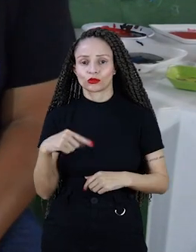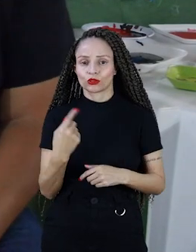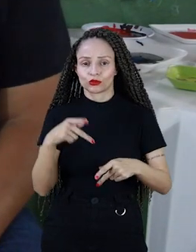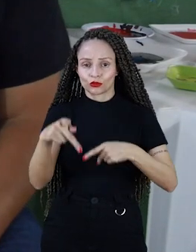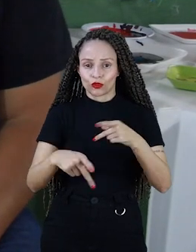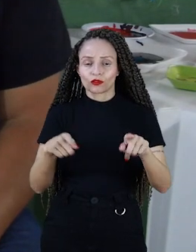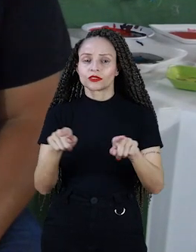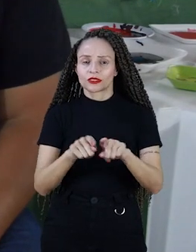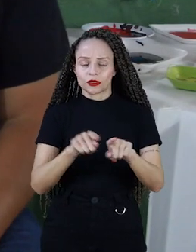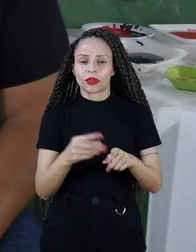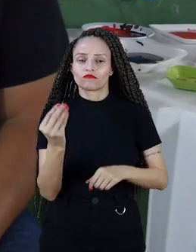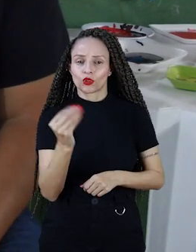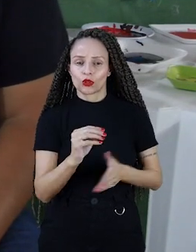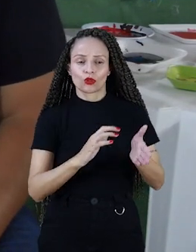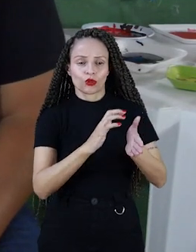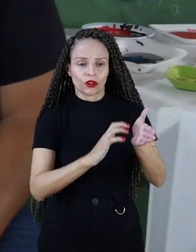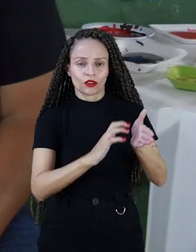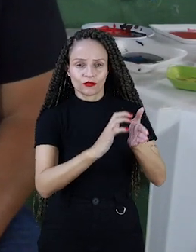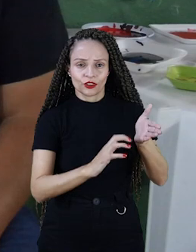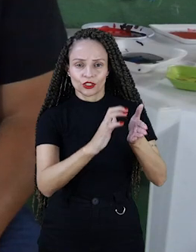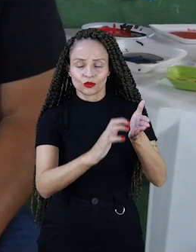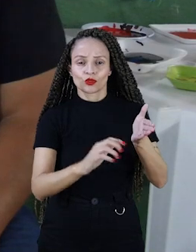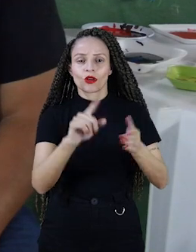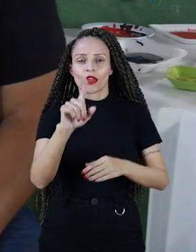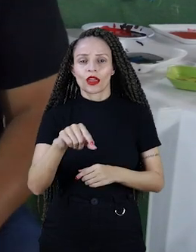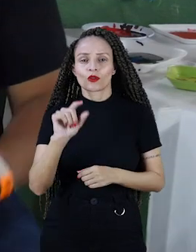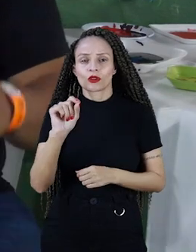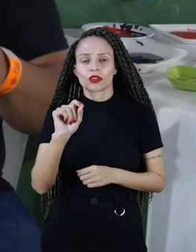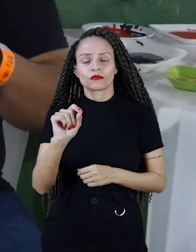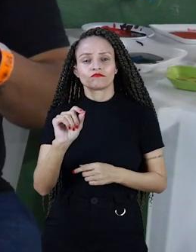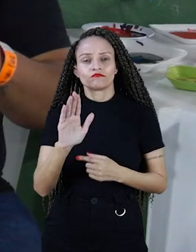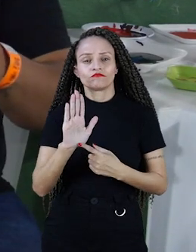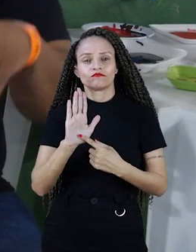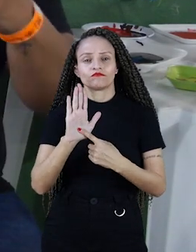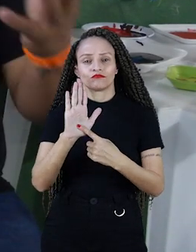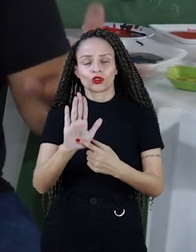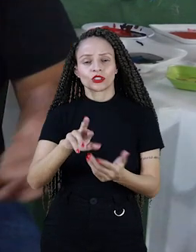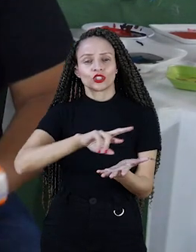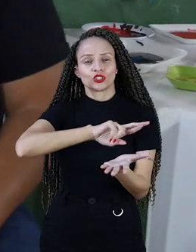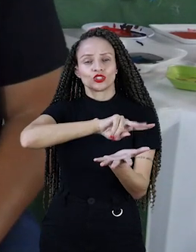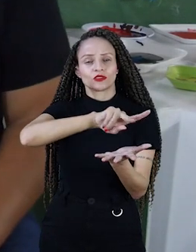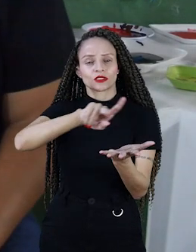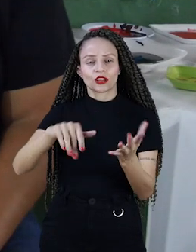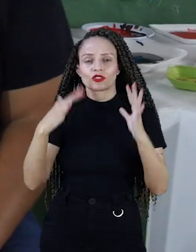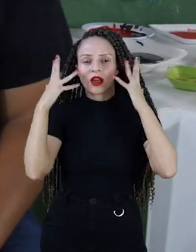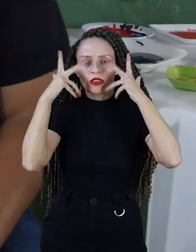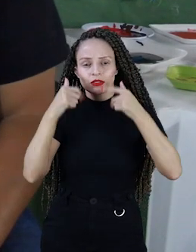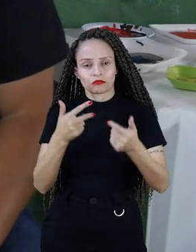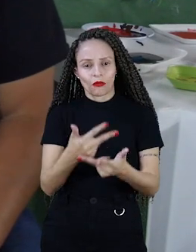gente colocou também um grafismo em um dos dedos, né? Que é o grafismo que representa uma diversidade de animais,